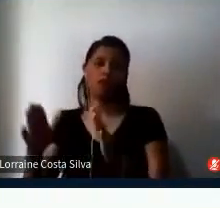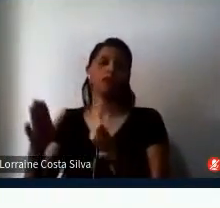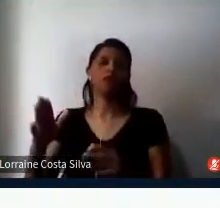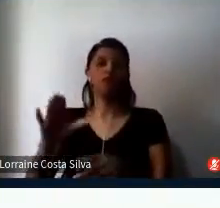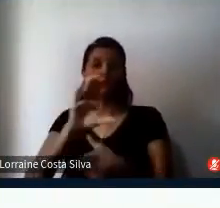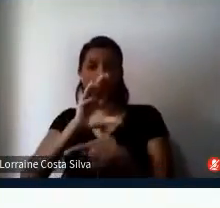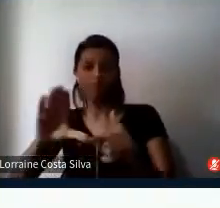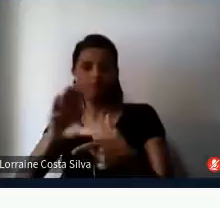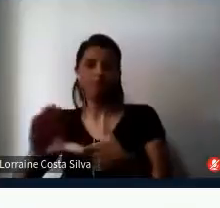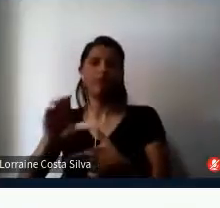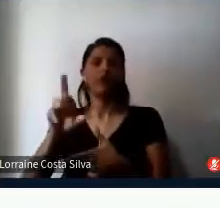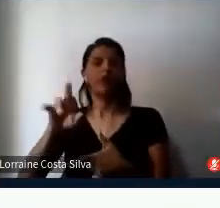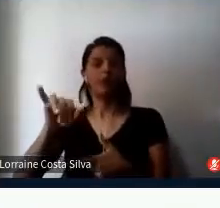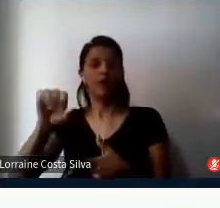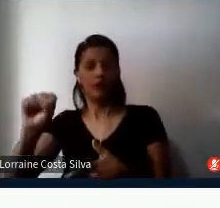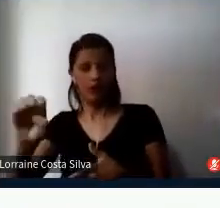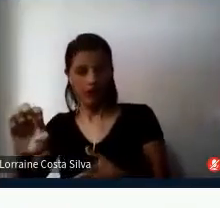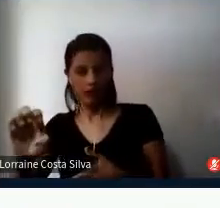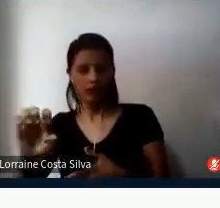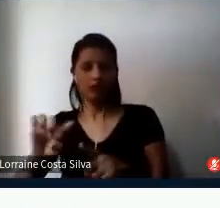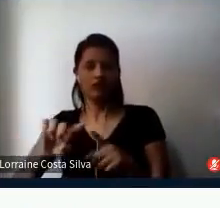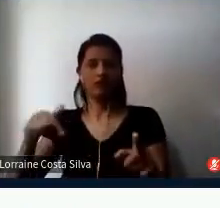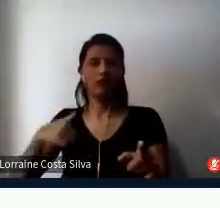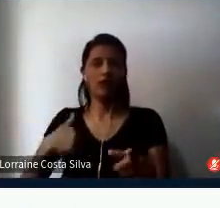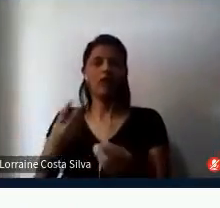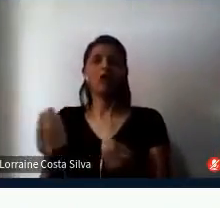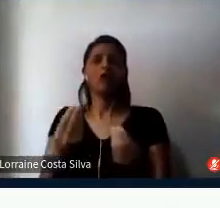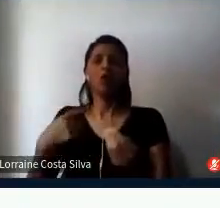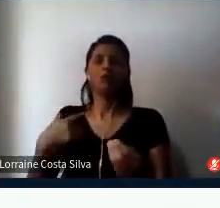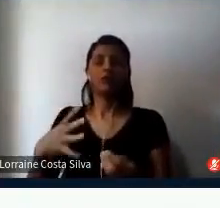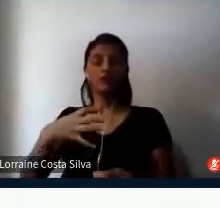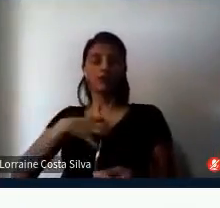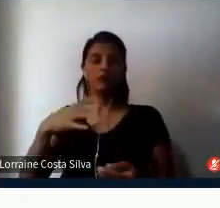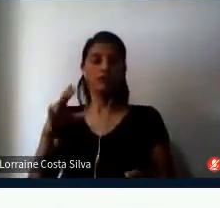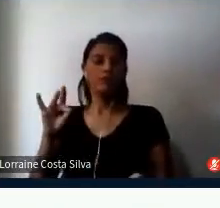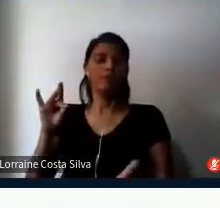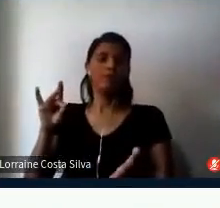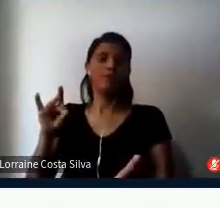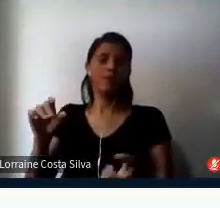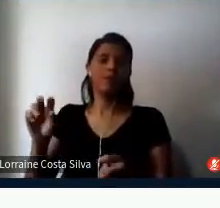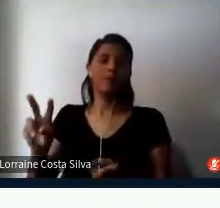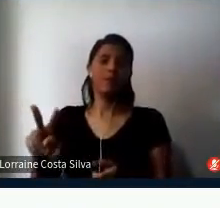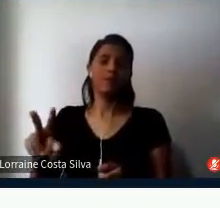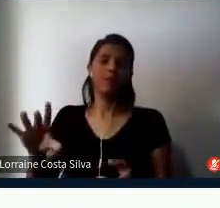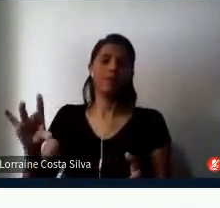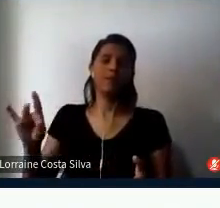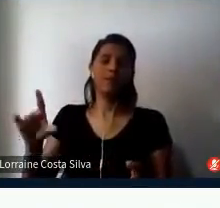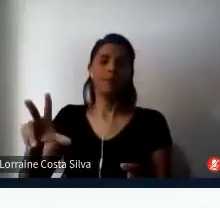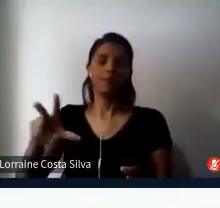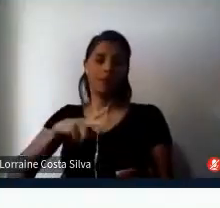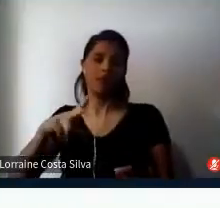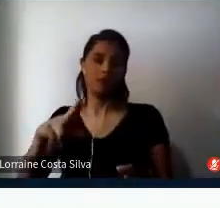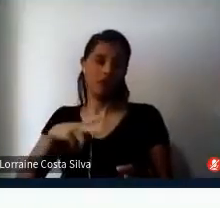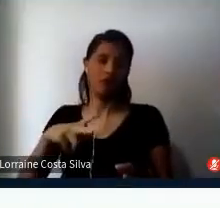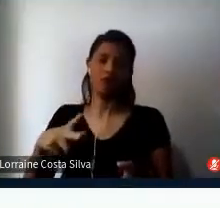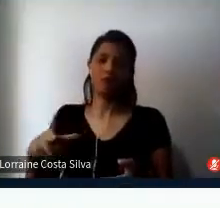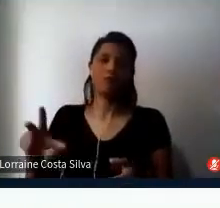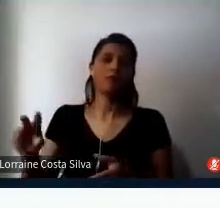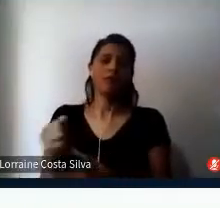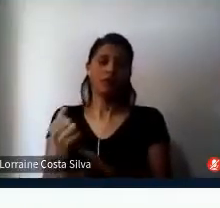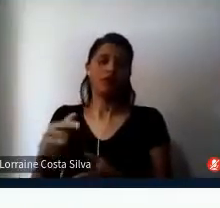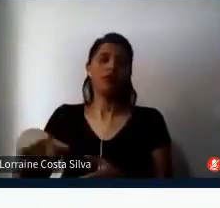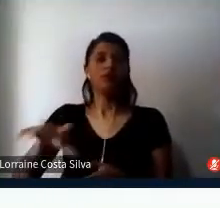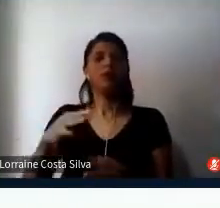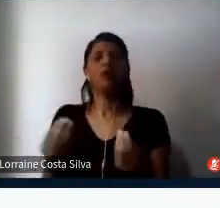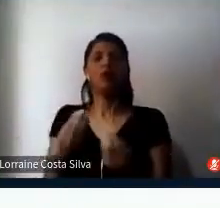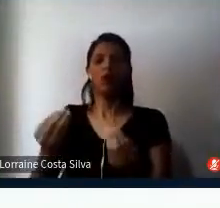de suporte social e pertencimento, e também sobre expectativas de futuro. Eu coloquei essas referências para me lembrar de falar disso, o que